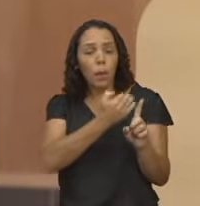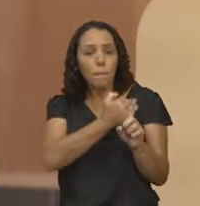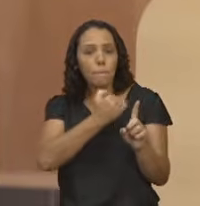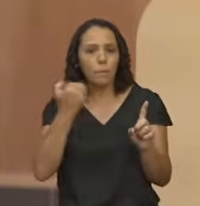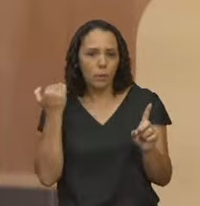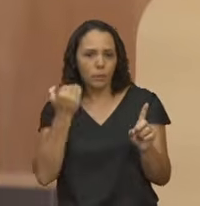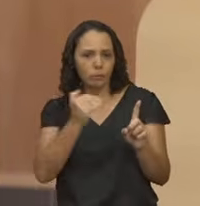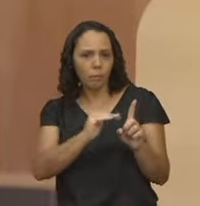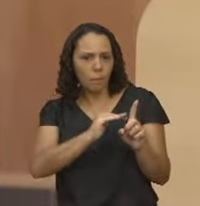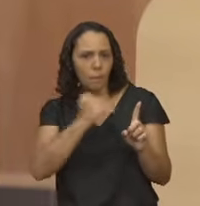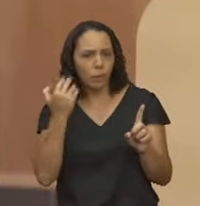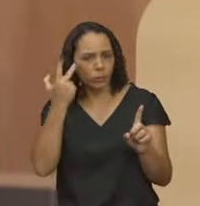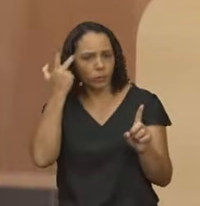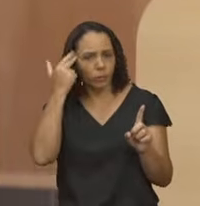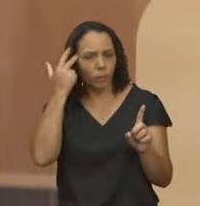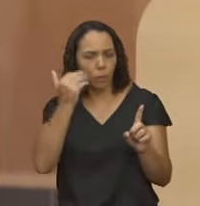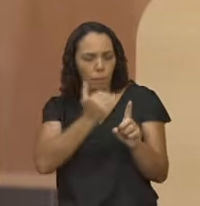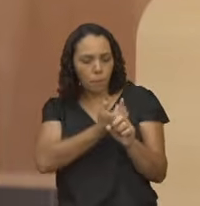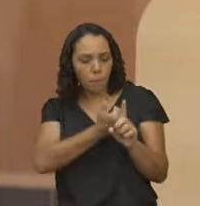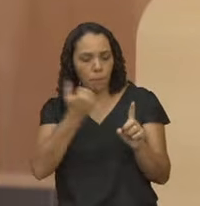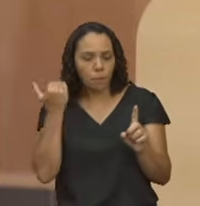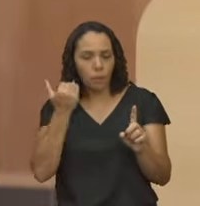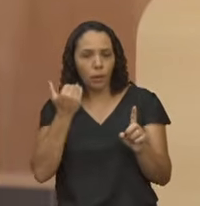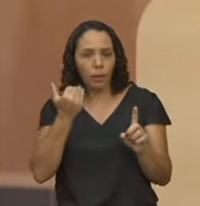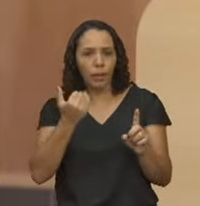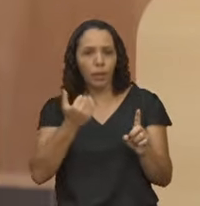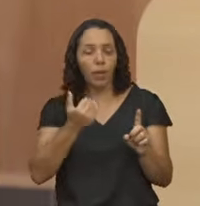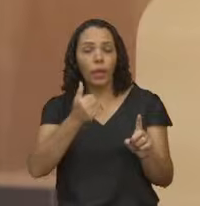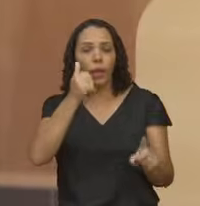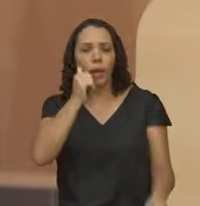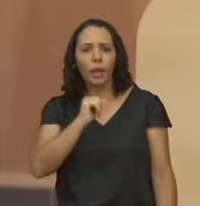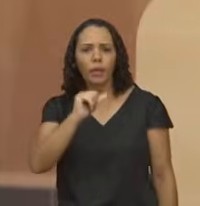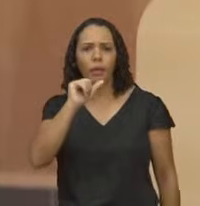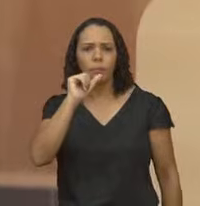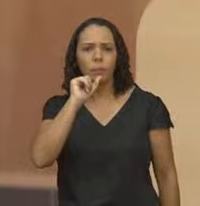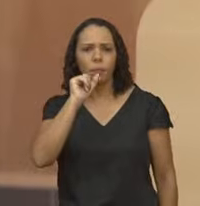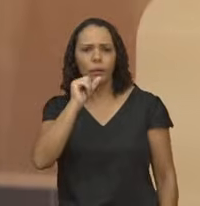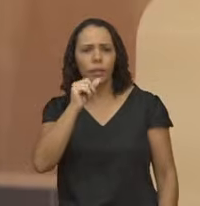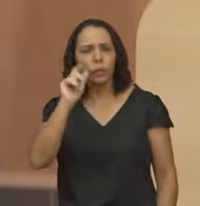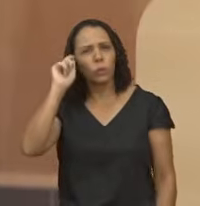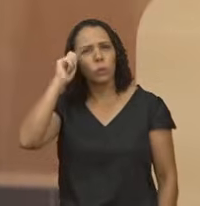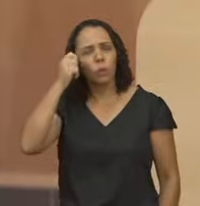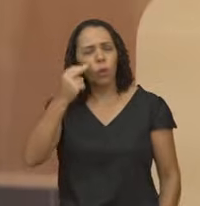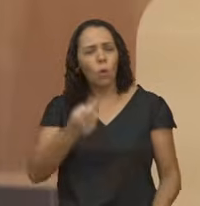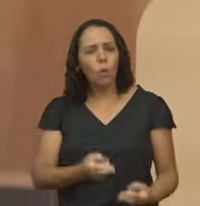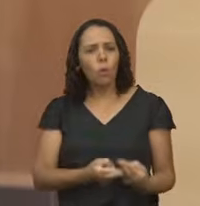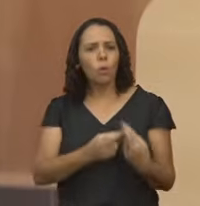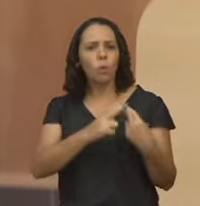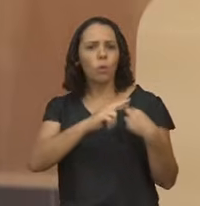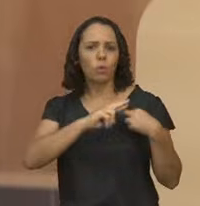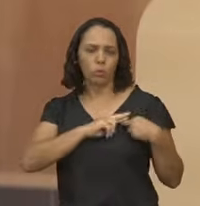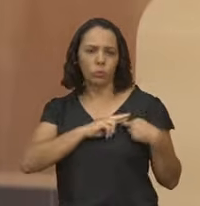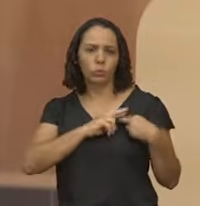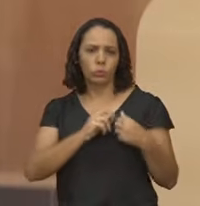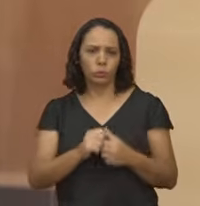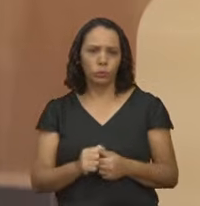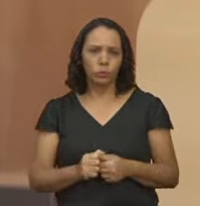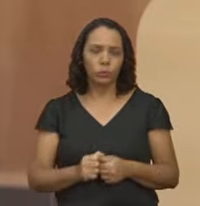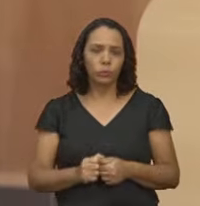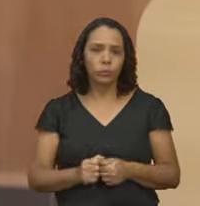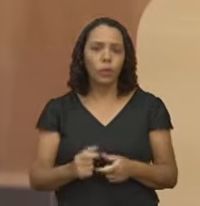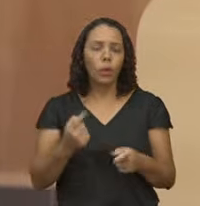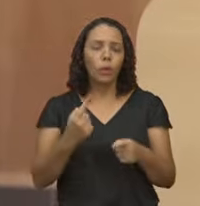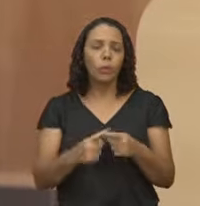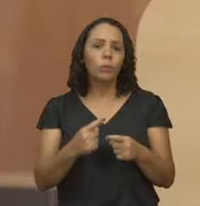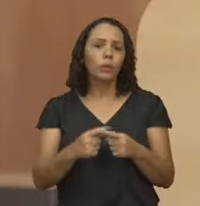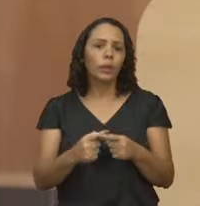muito particular. Porque se a pessoa é a mesma em qualquer tempo, só muda a idade dela,